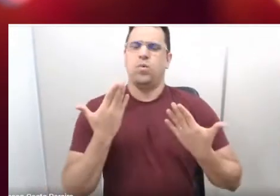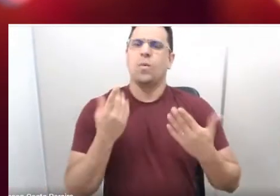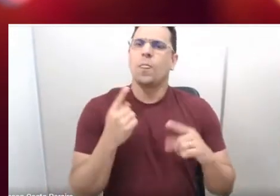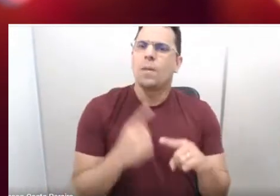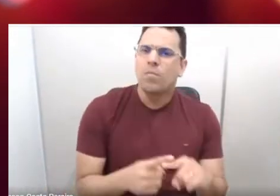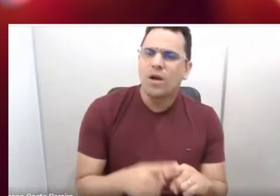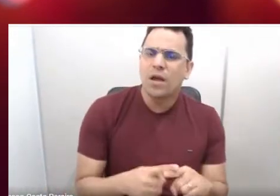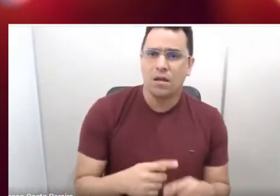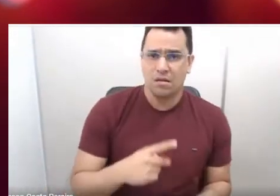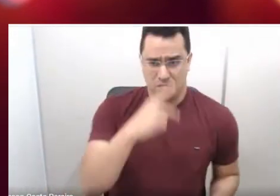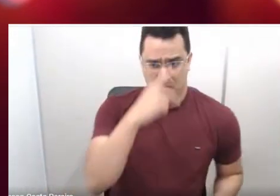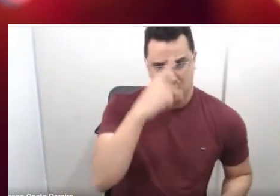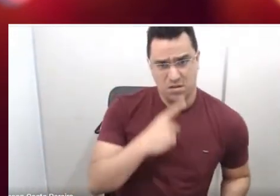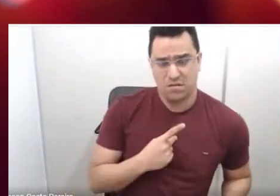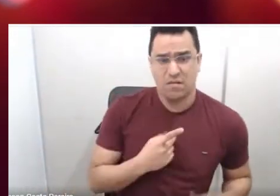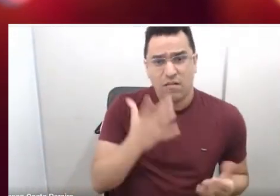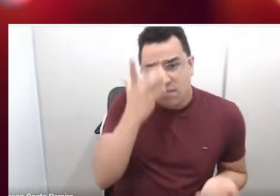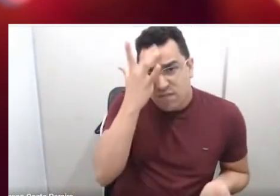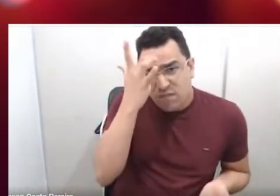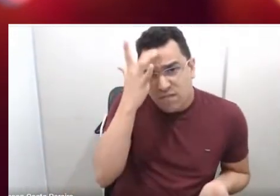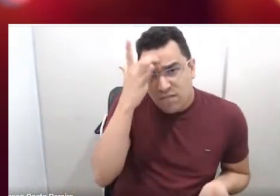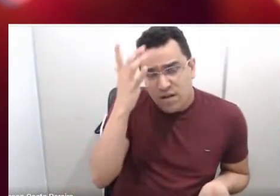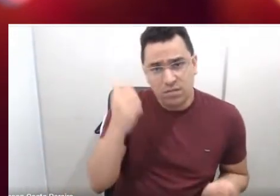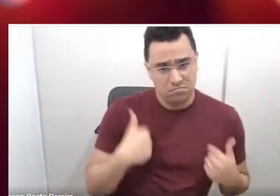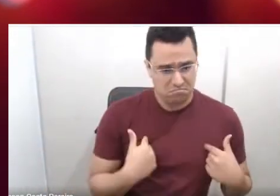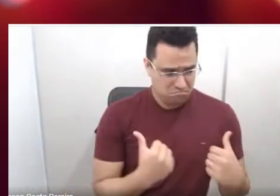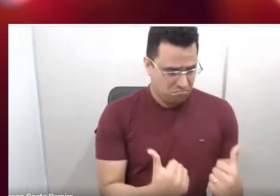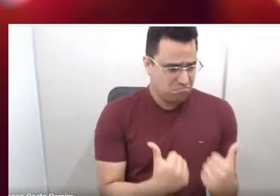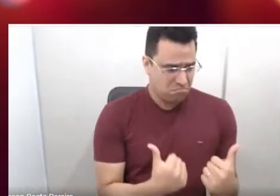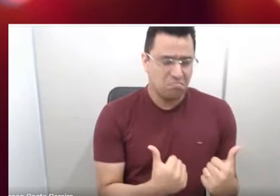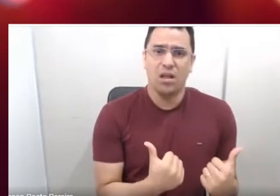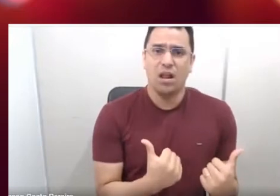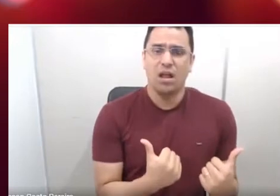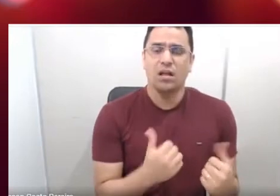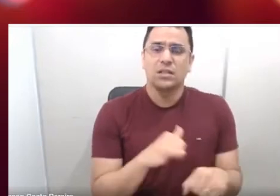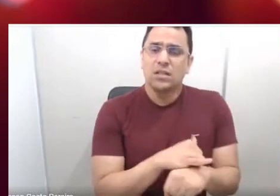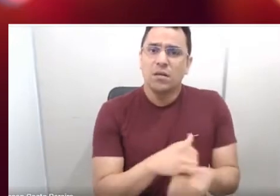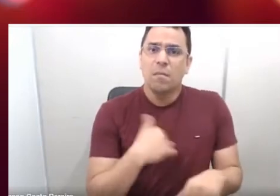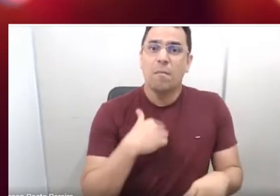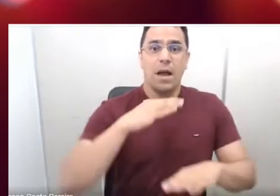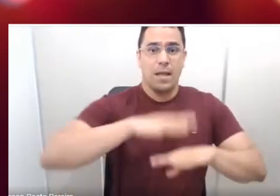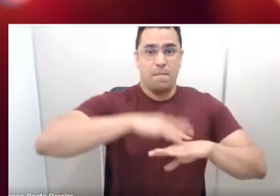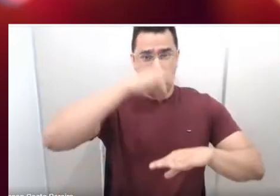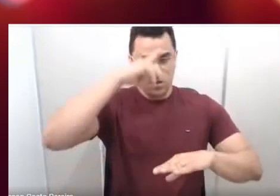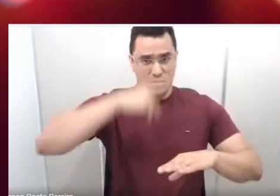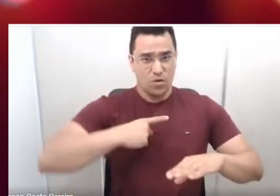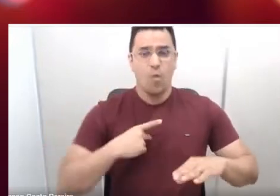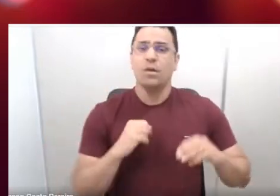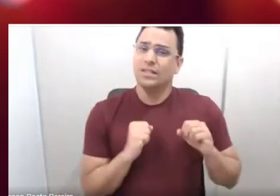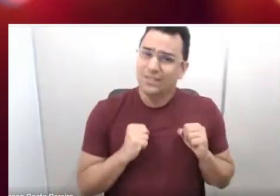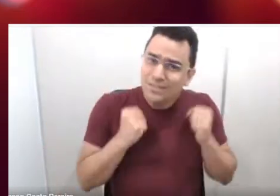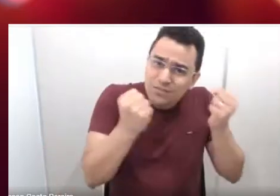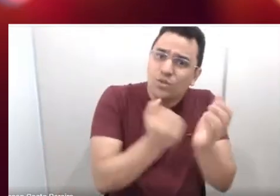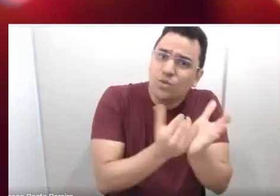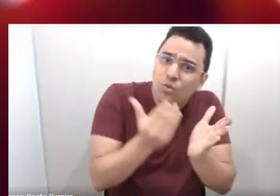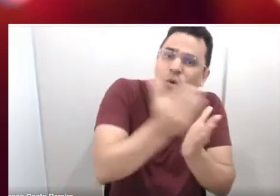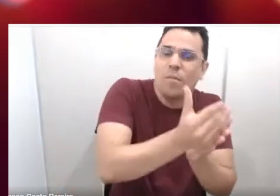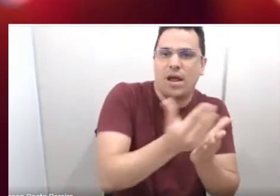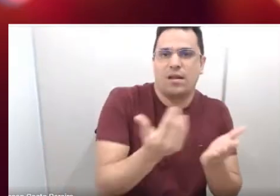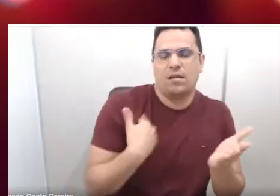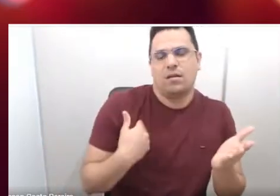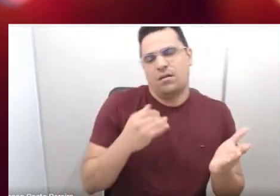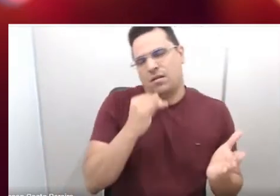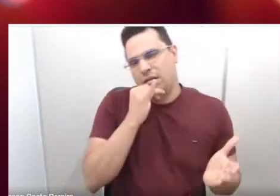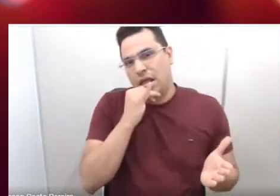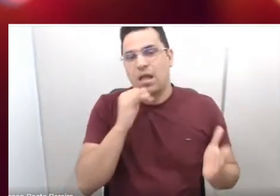mim pode parecer ter sido fácil, né? Mesmo que eu precisei ter um esforço organizativo dobrado, que era o quê? Conseguir acordar,